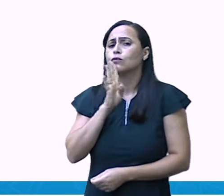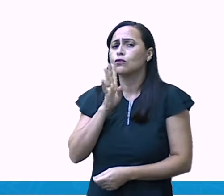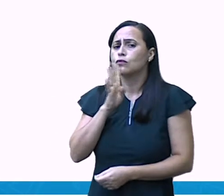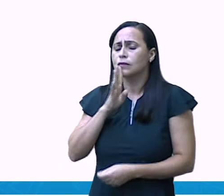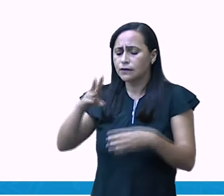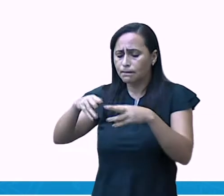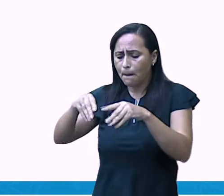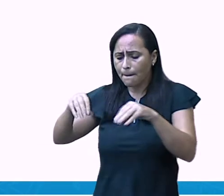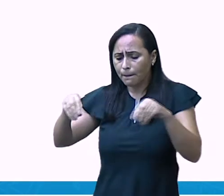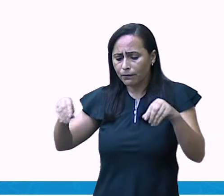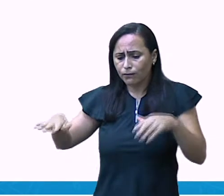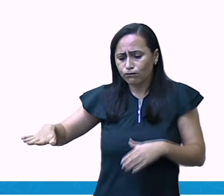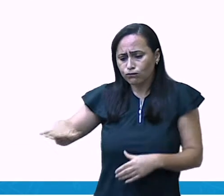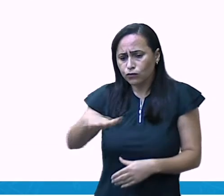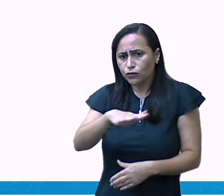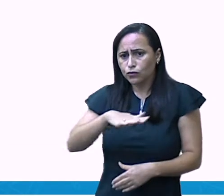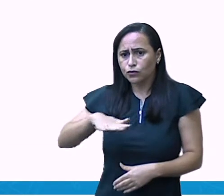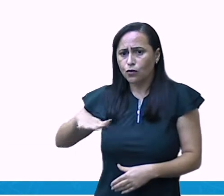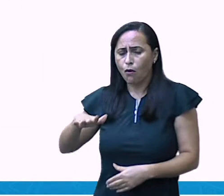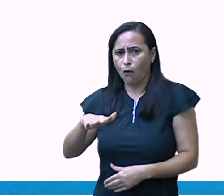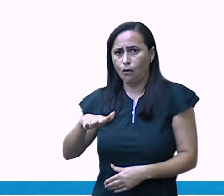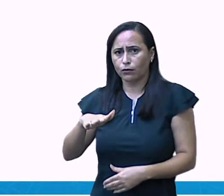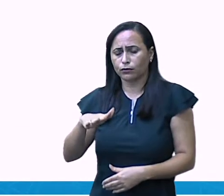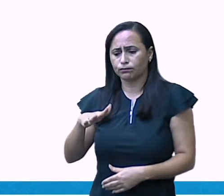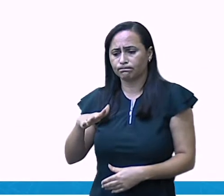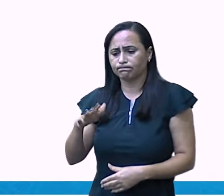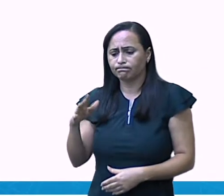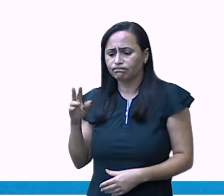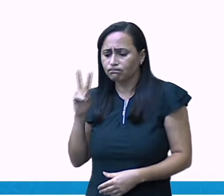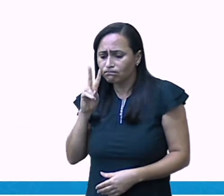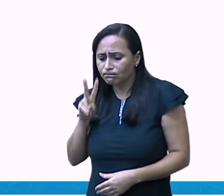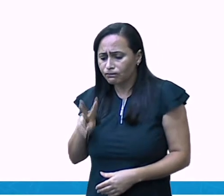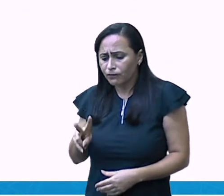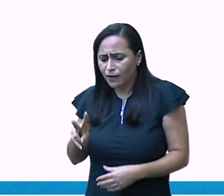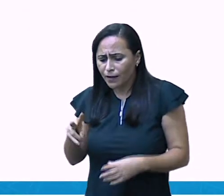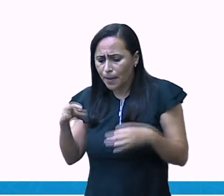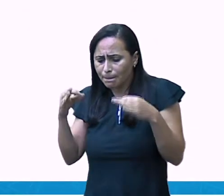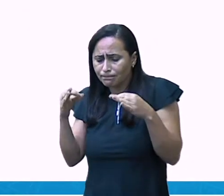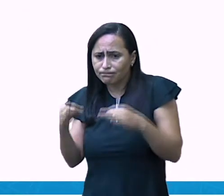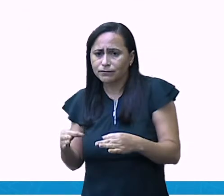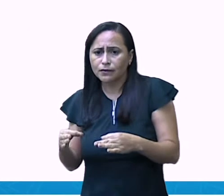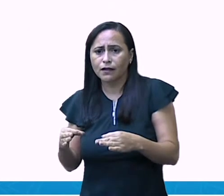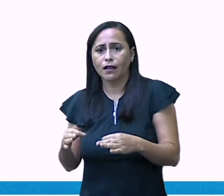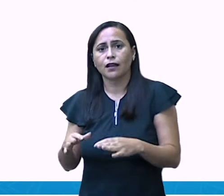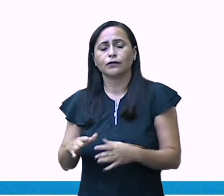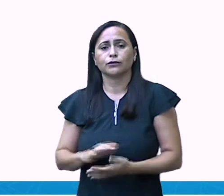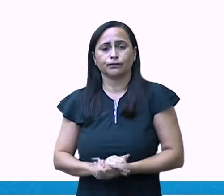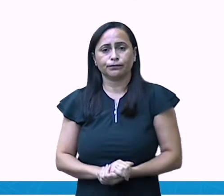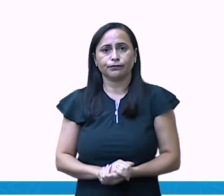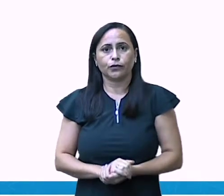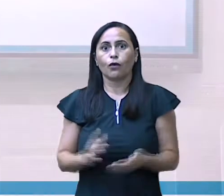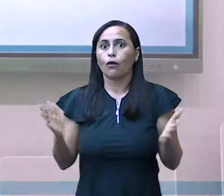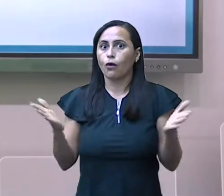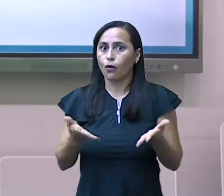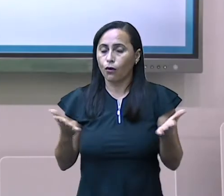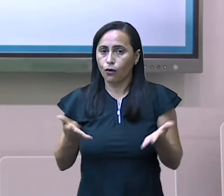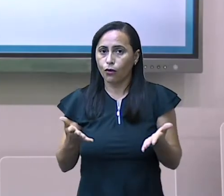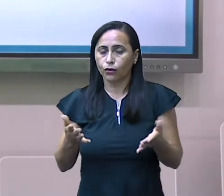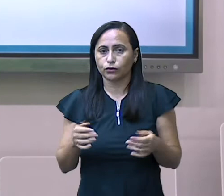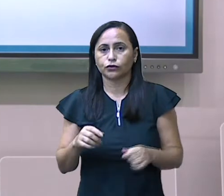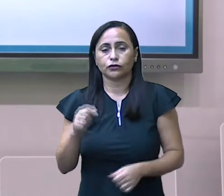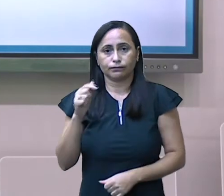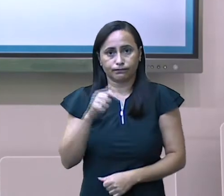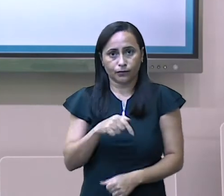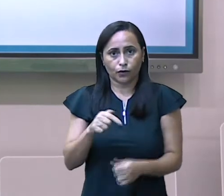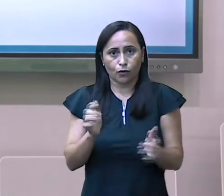é possível essa atividade. Mas hoje, a turma do 2º ano, principalmente,